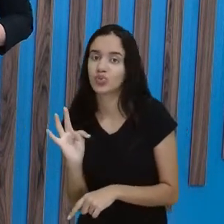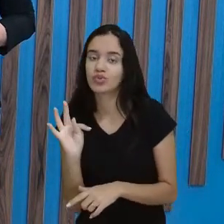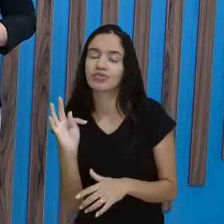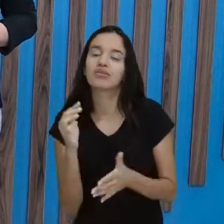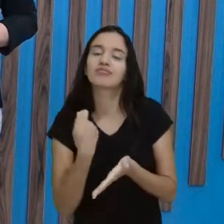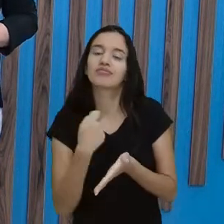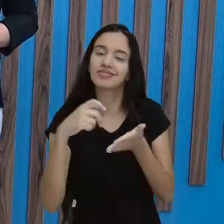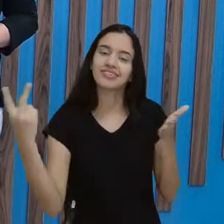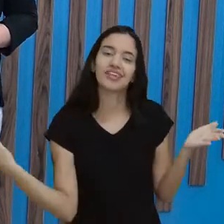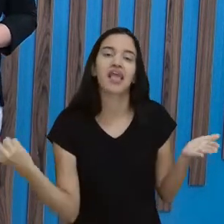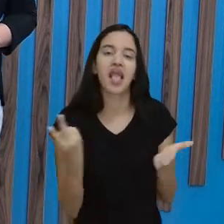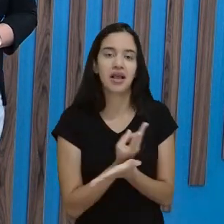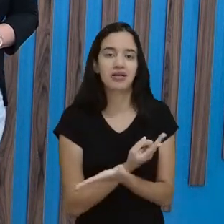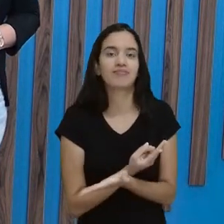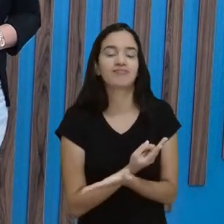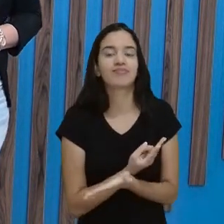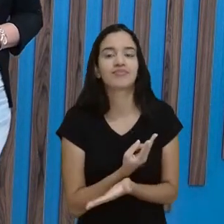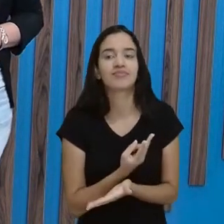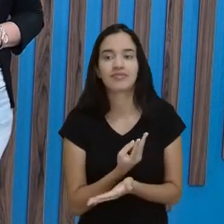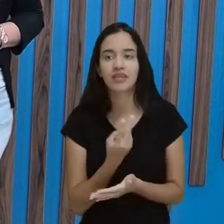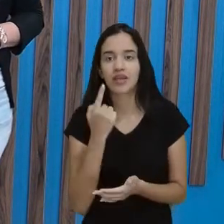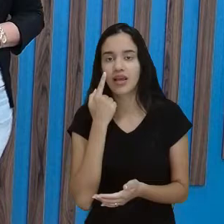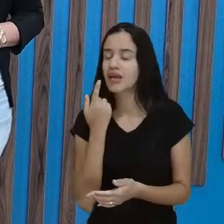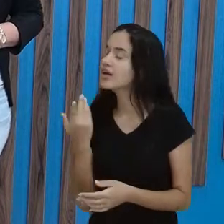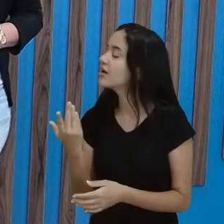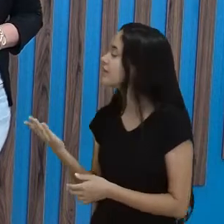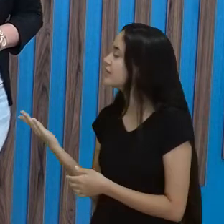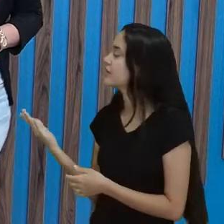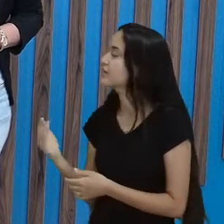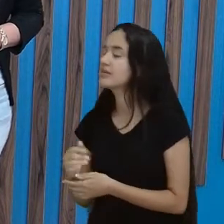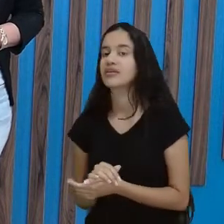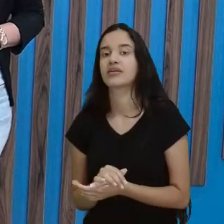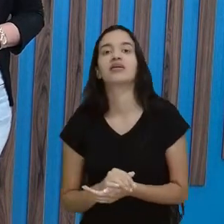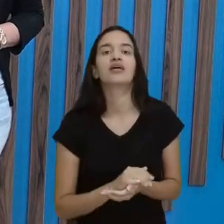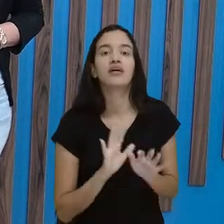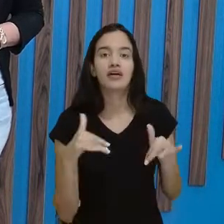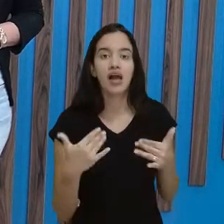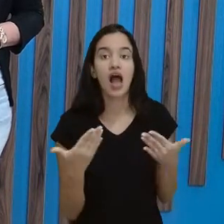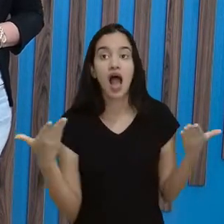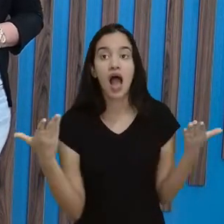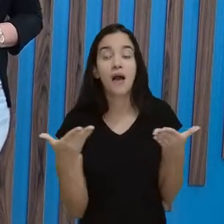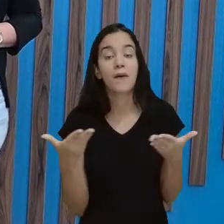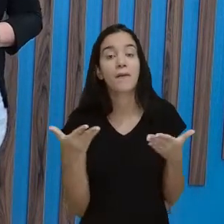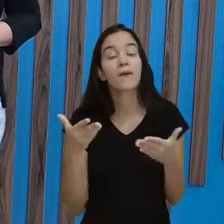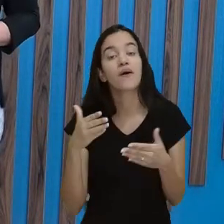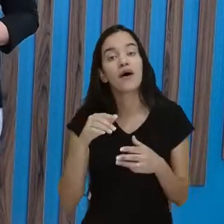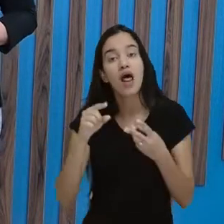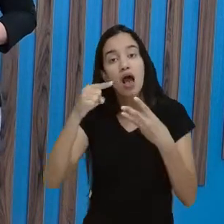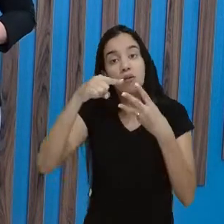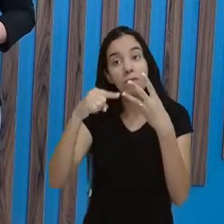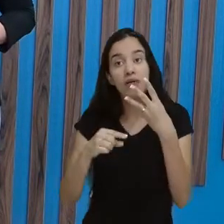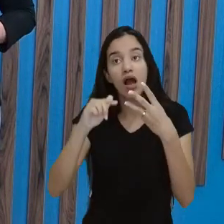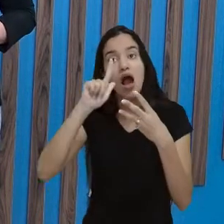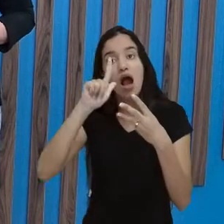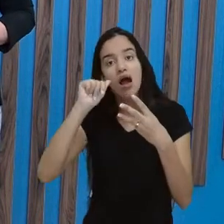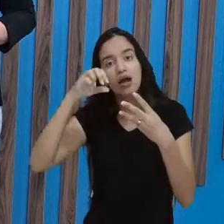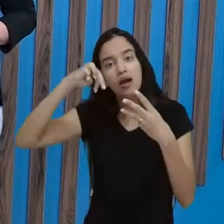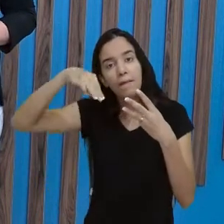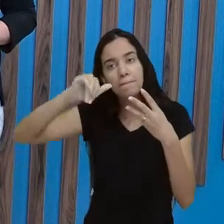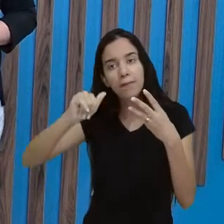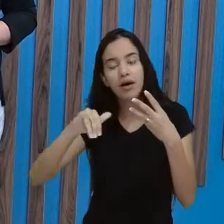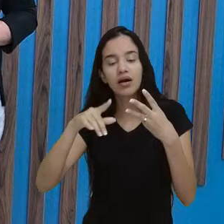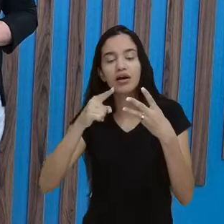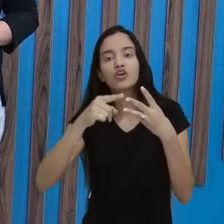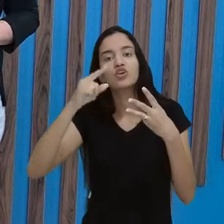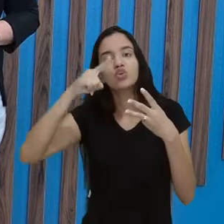escrito errado, está com M. E essa daí? Gambá, zombeteiro, flamingo. Qual que está